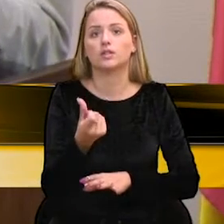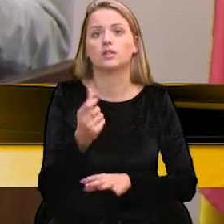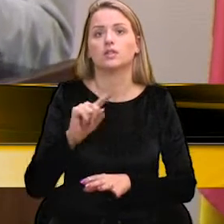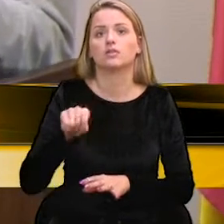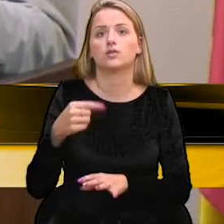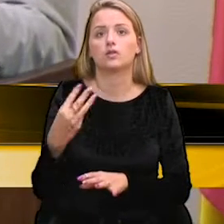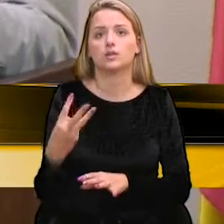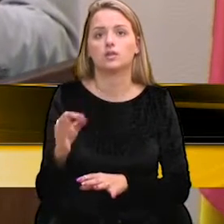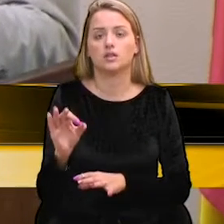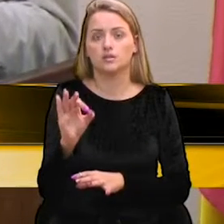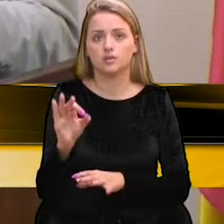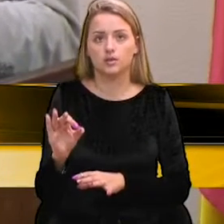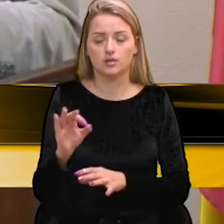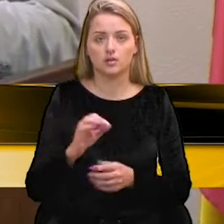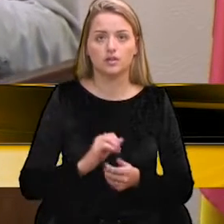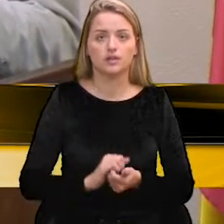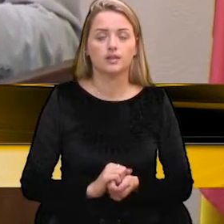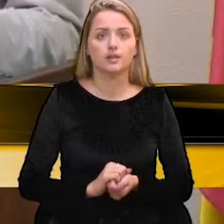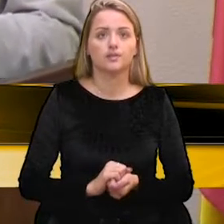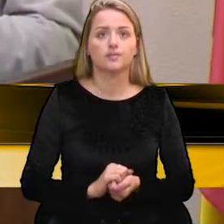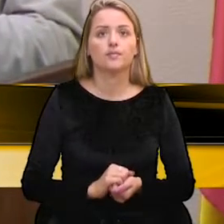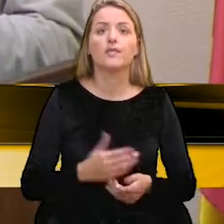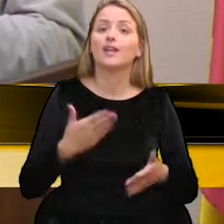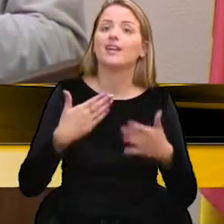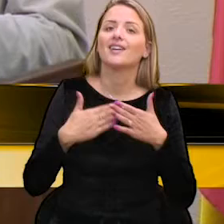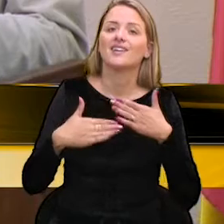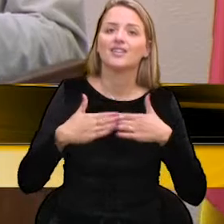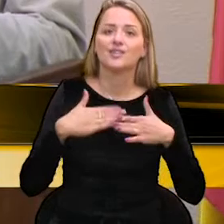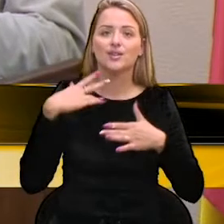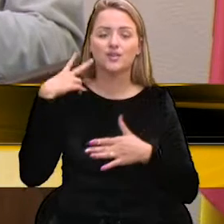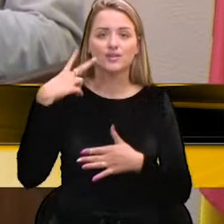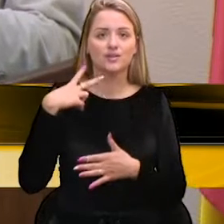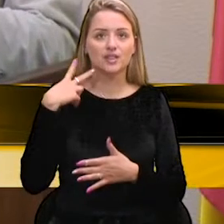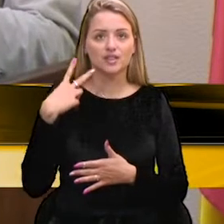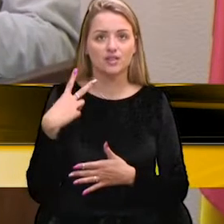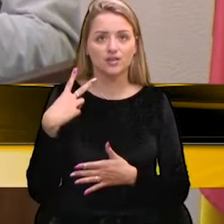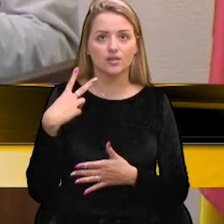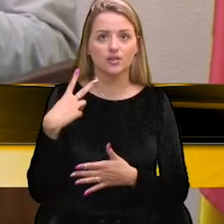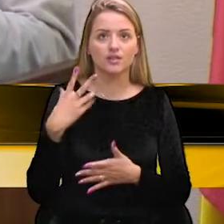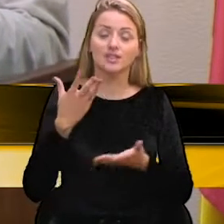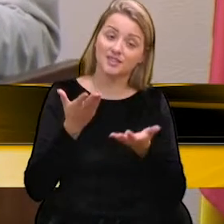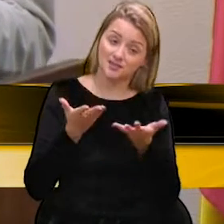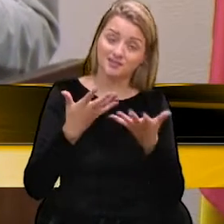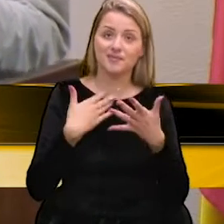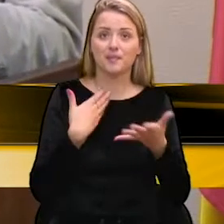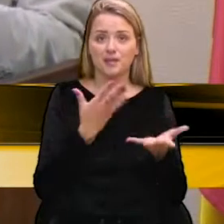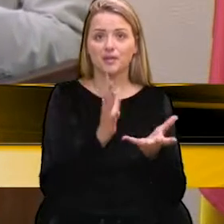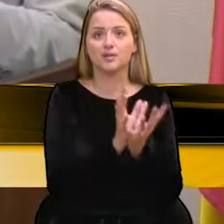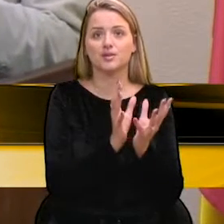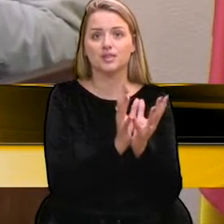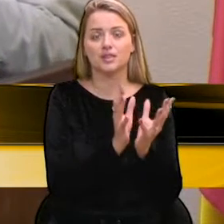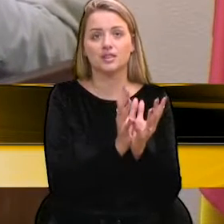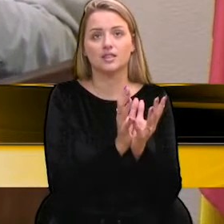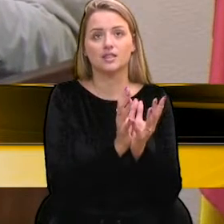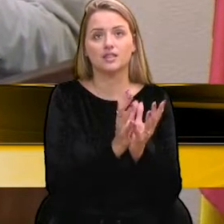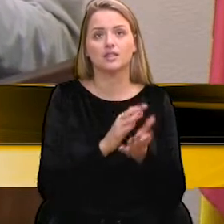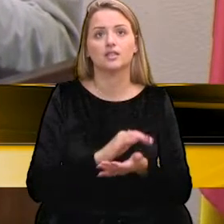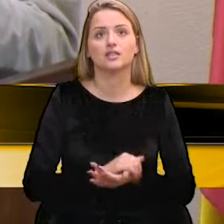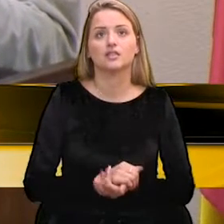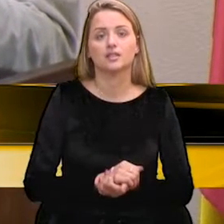26.3. Meus caros vereadores, nobres colegas,